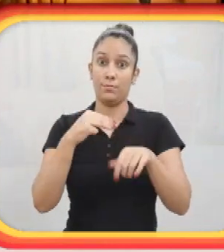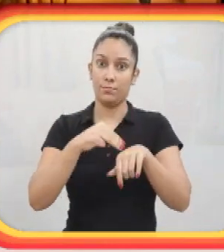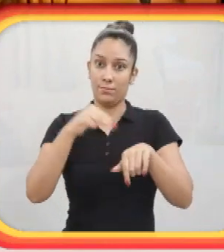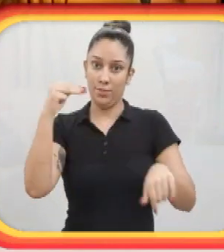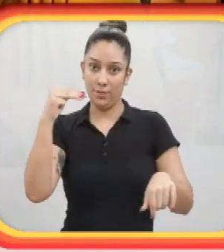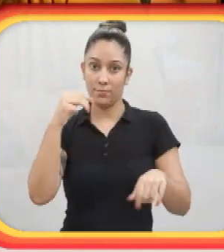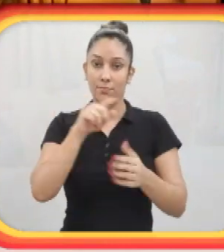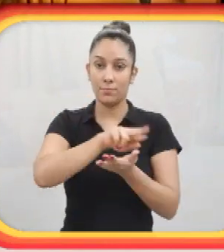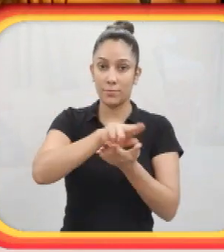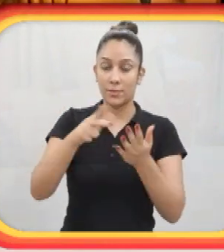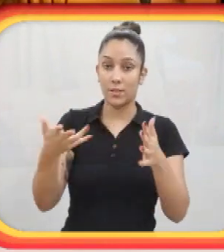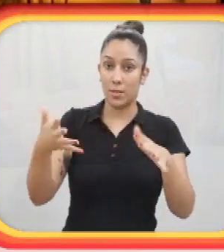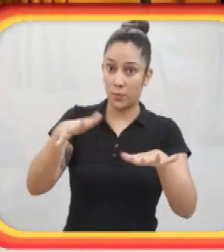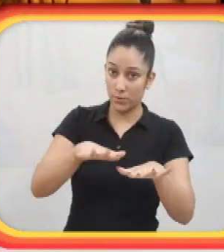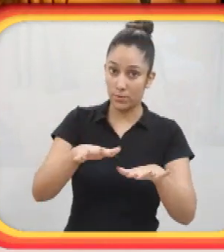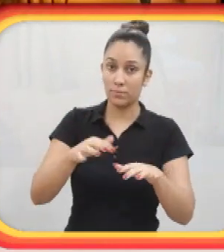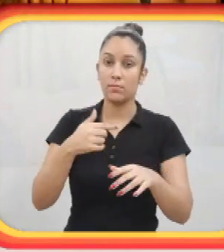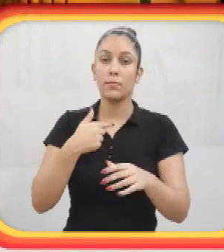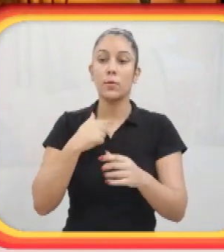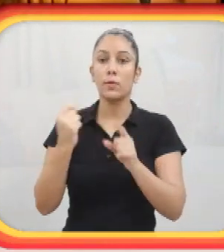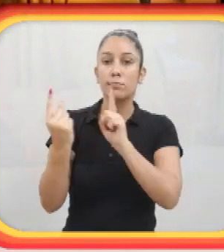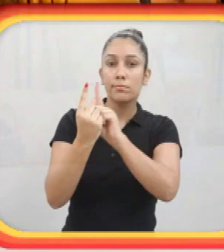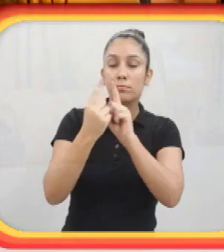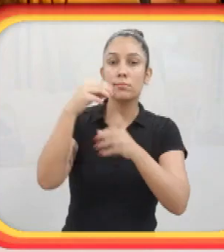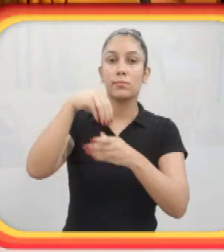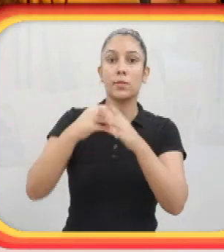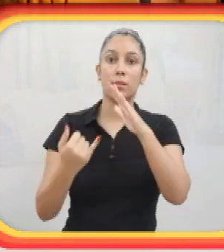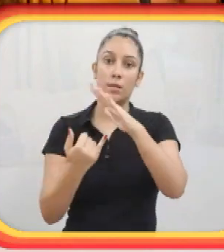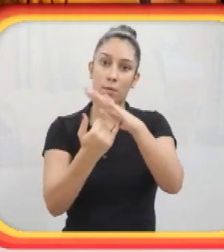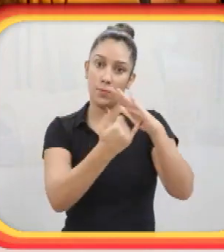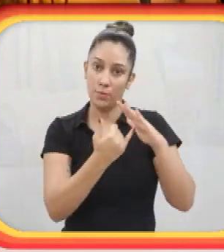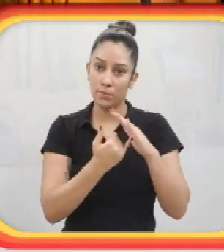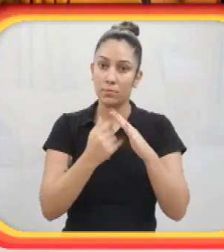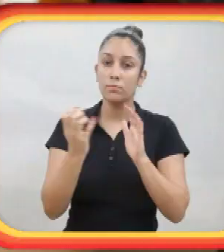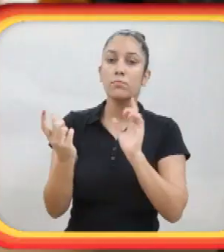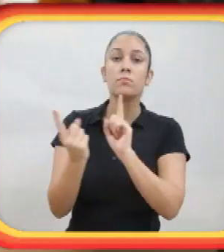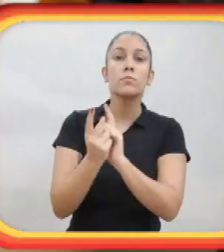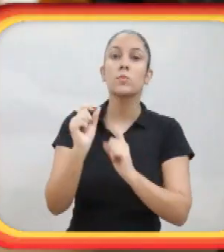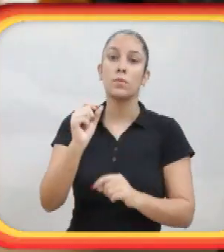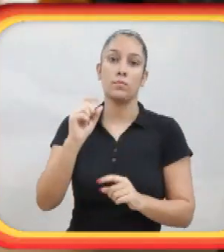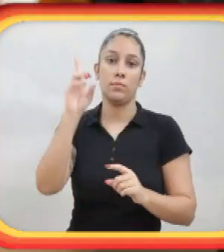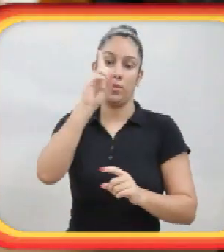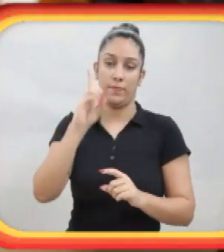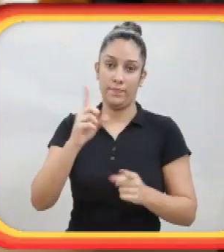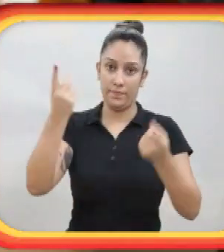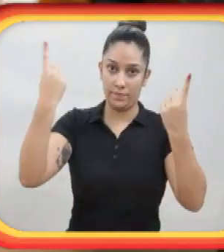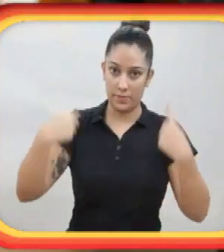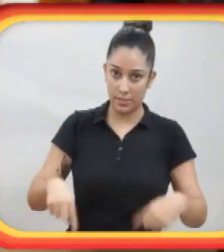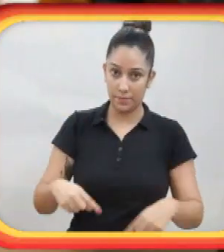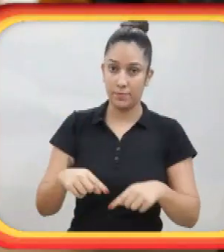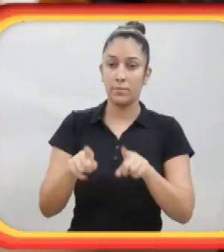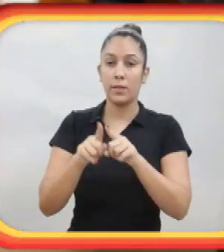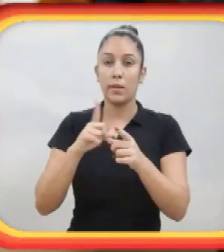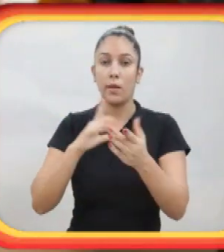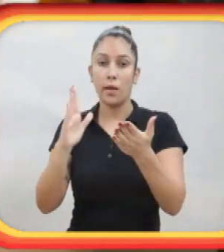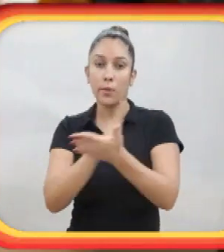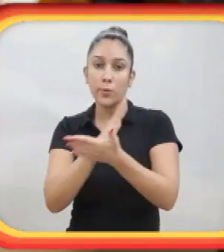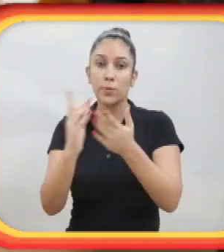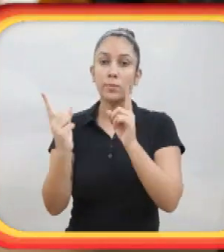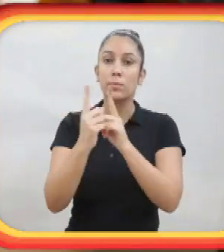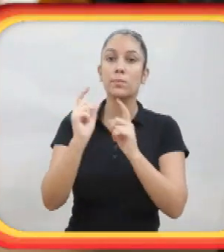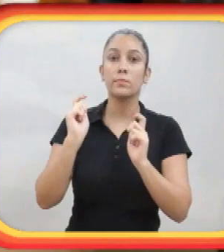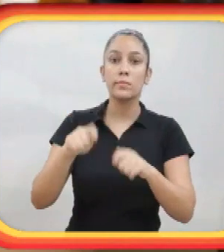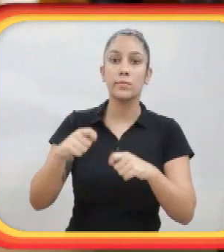terapeuta ocupacional também, né? Antes de fazer o mestrado em diversidade e inclusão, eu atendia numa